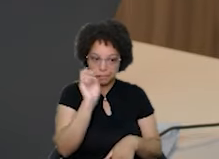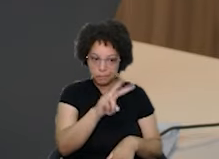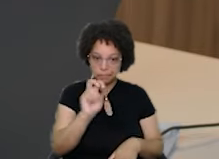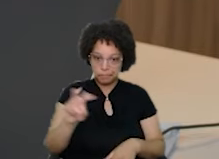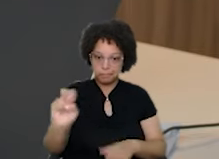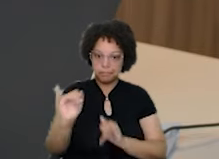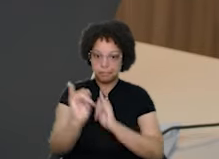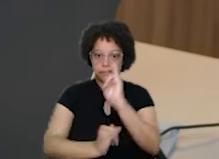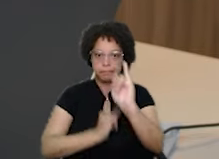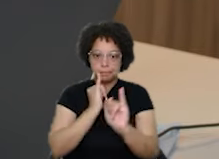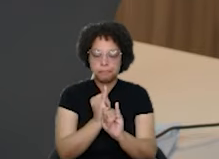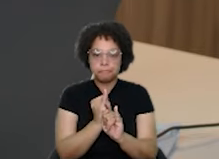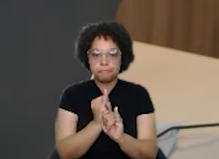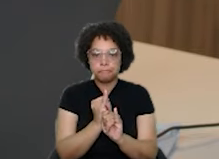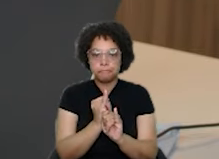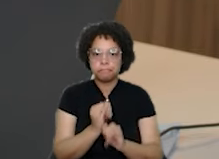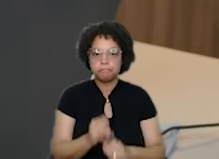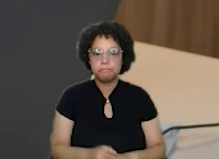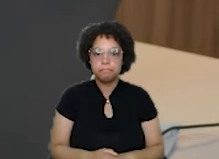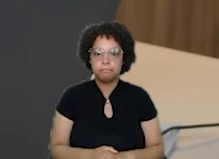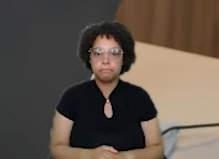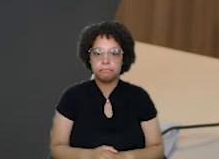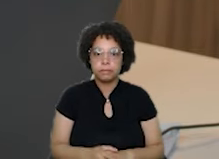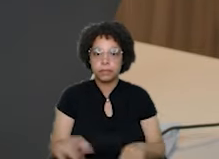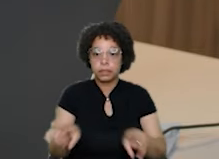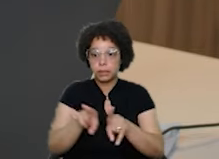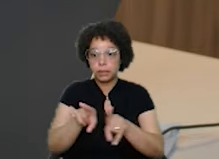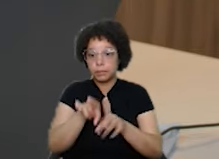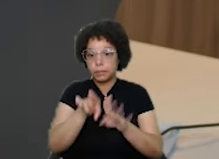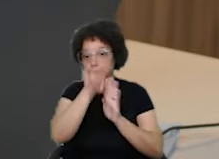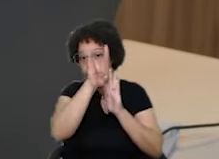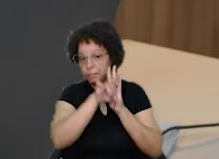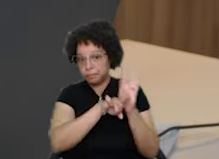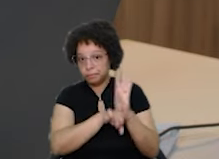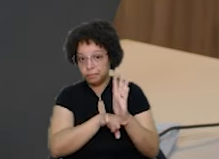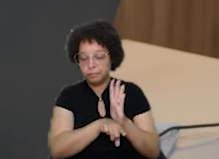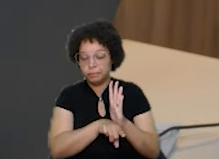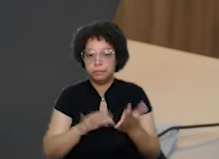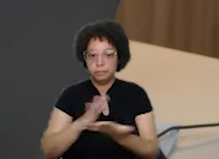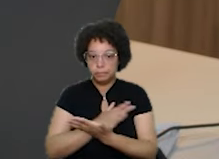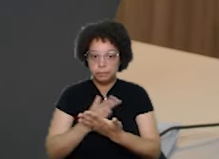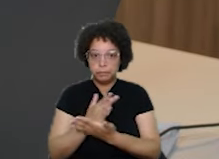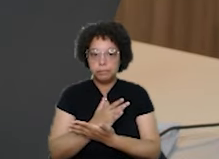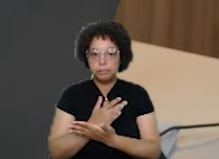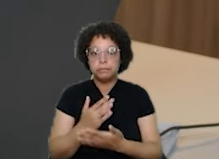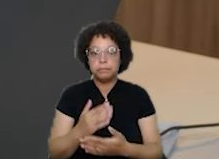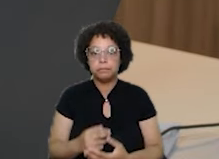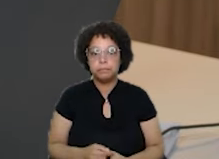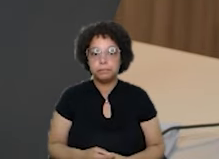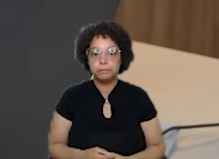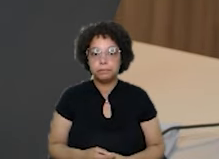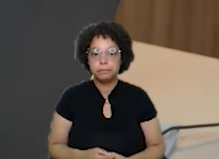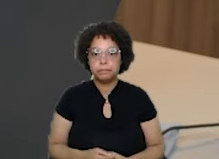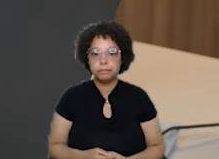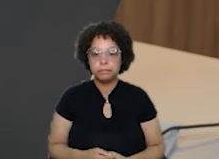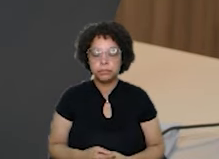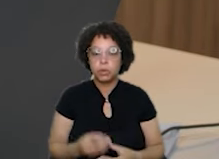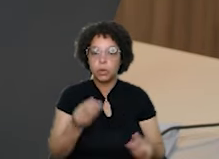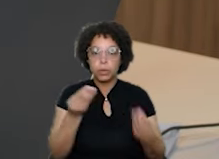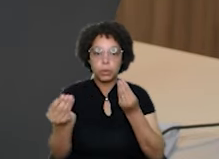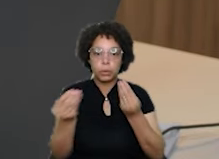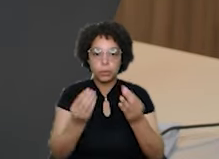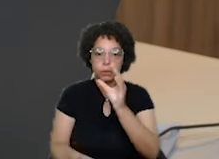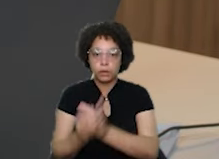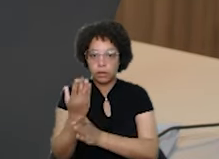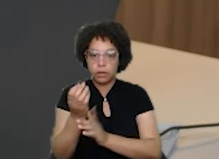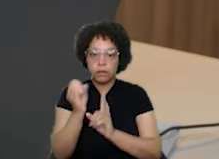visibilidade do site Quando vai ser feito algumas pesquisas né Eh como criar compartilhar